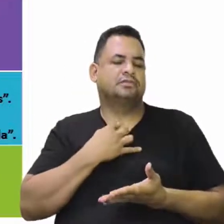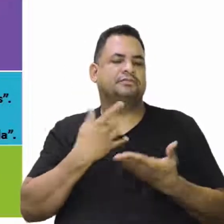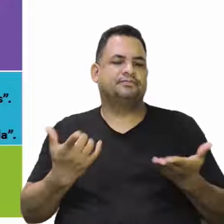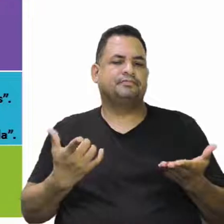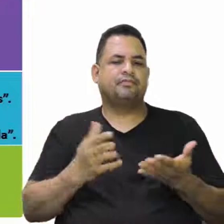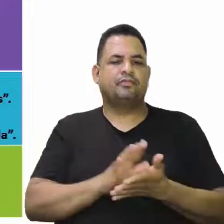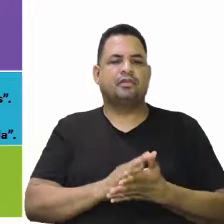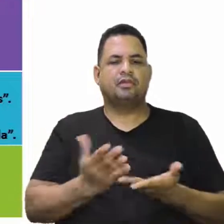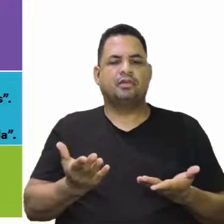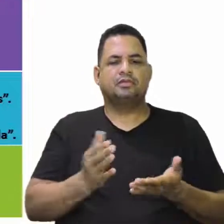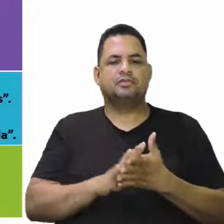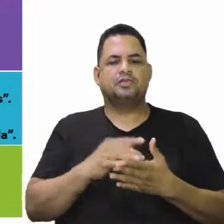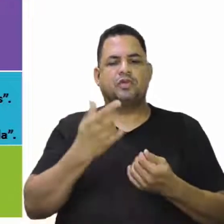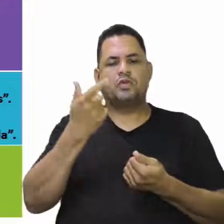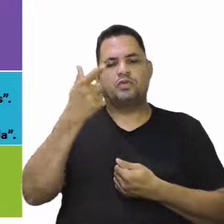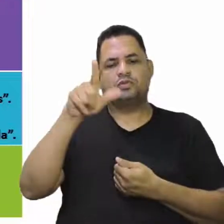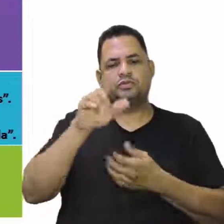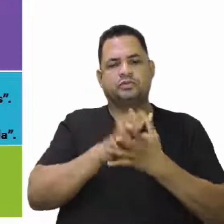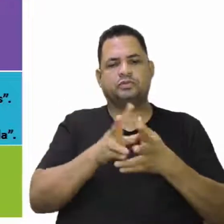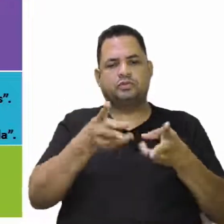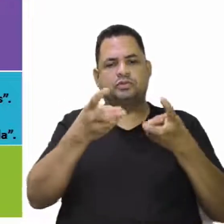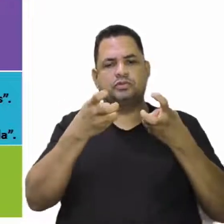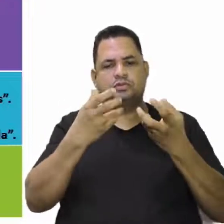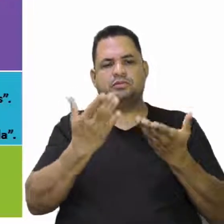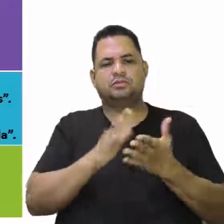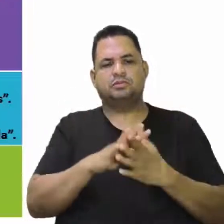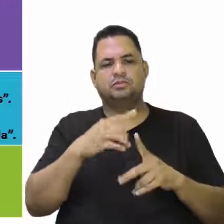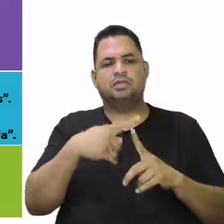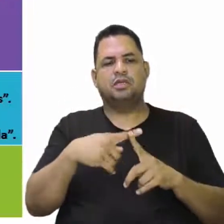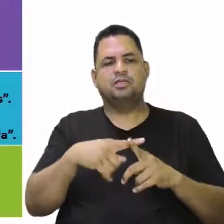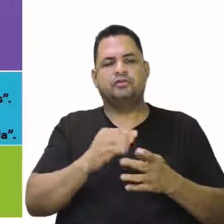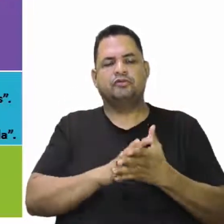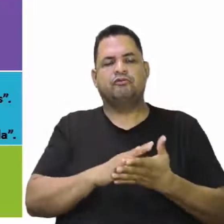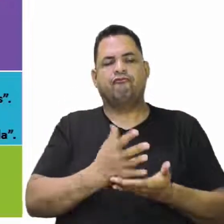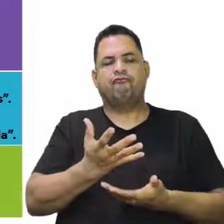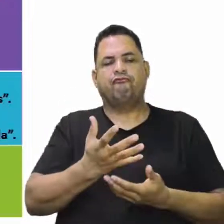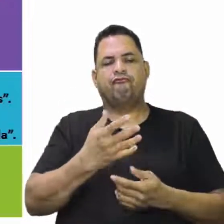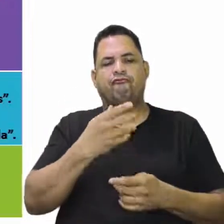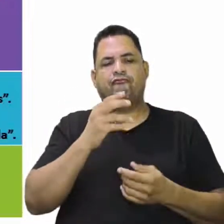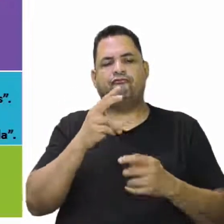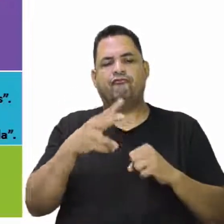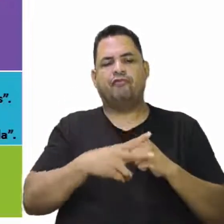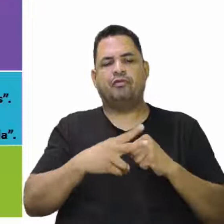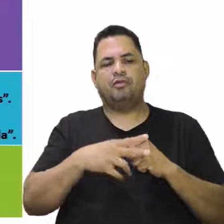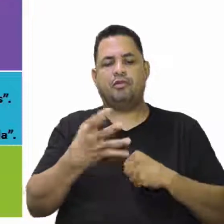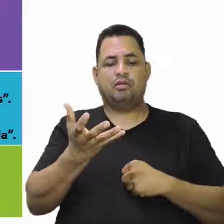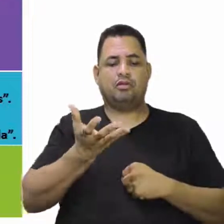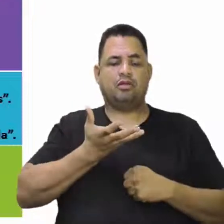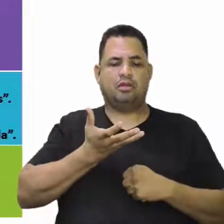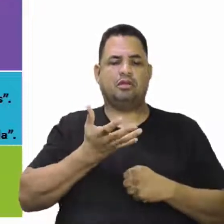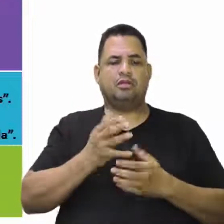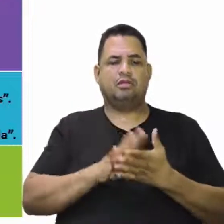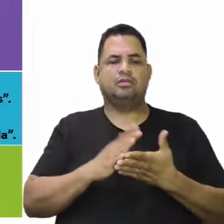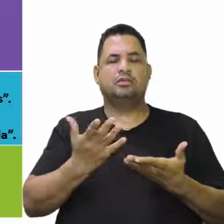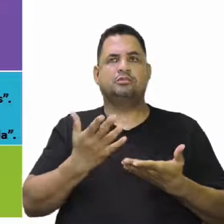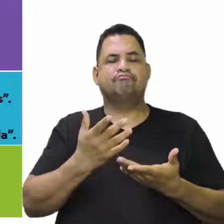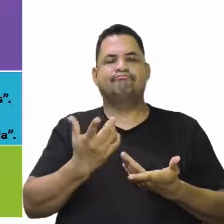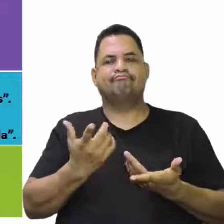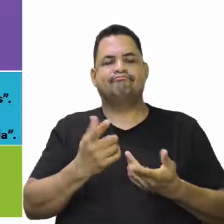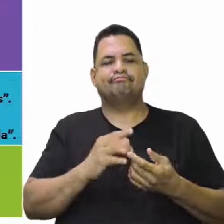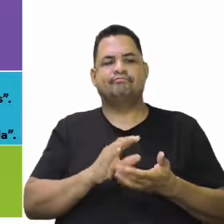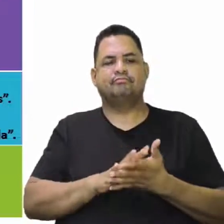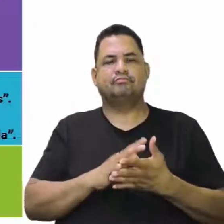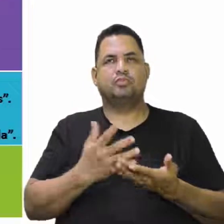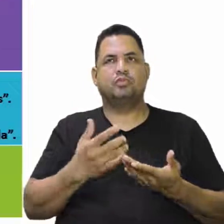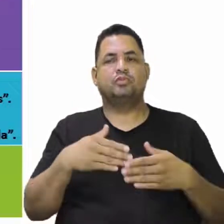E a gente consegue perceber isso por conta do verbo querer. Isso. Porque nem sempre você utiliza o